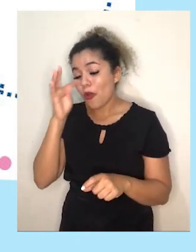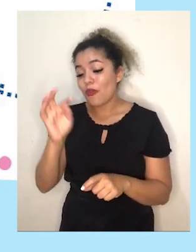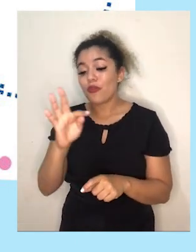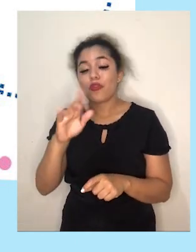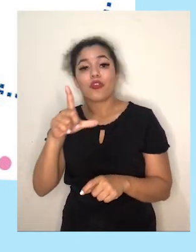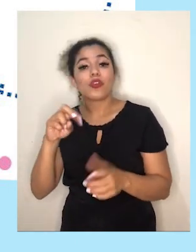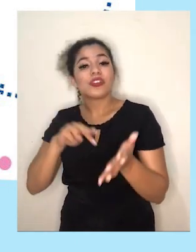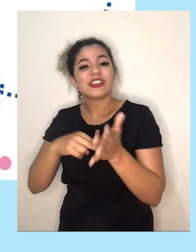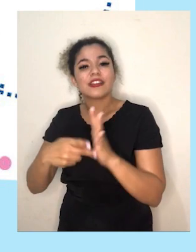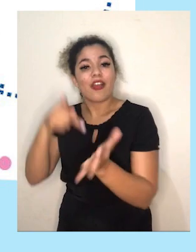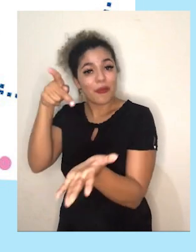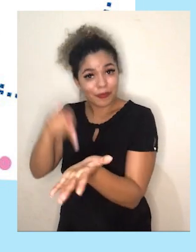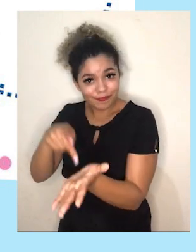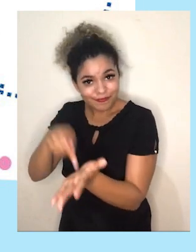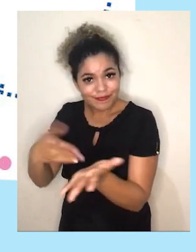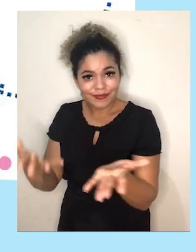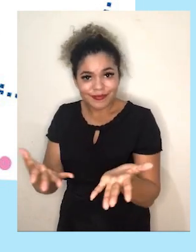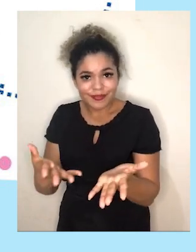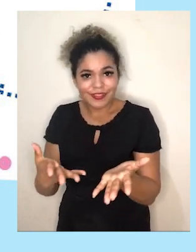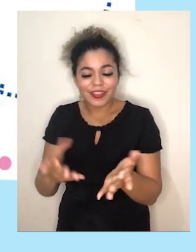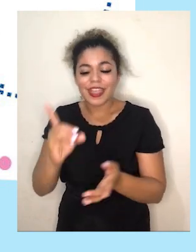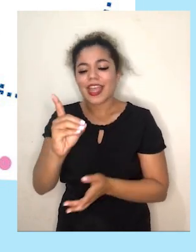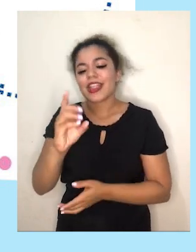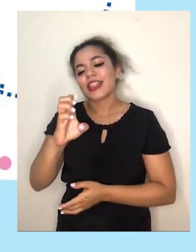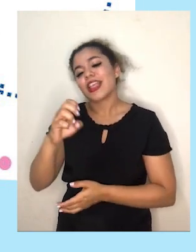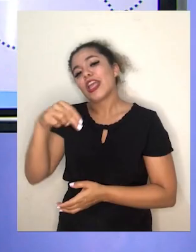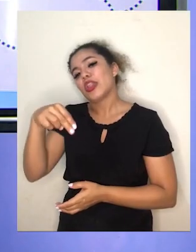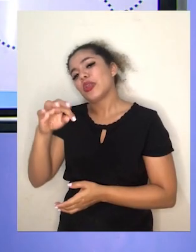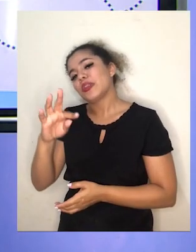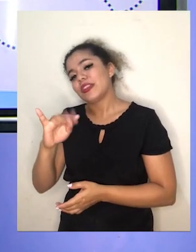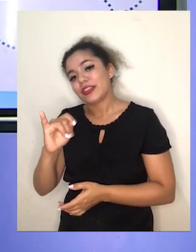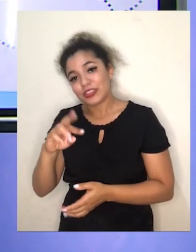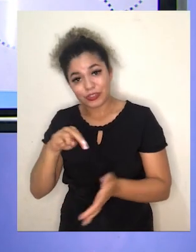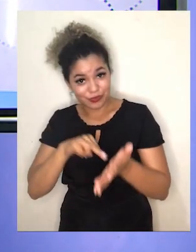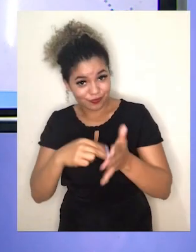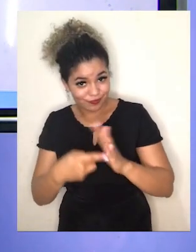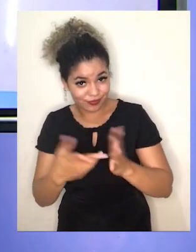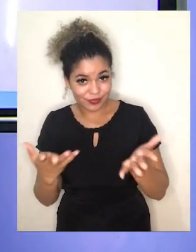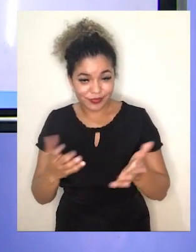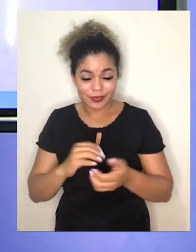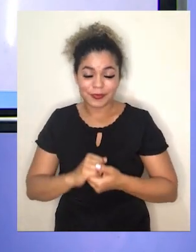seu sentido real, no sentido denotativo.